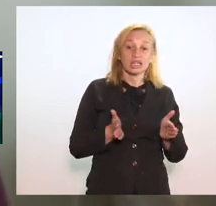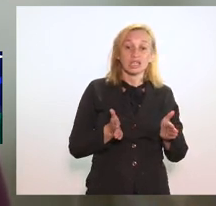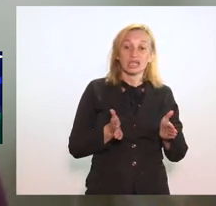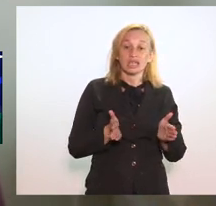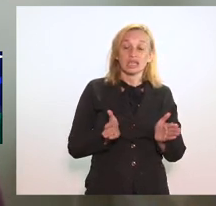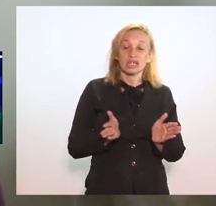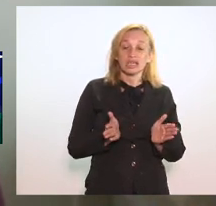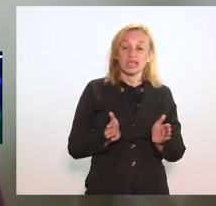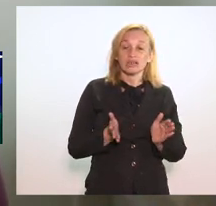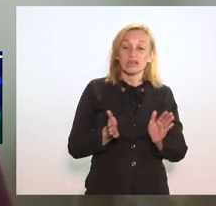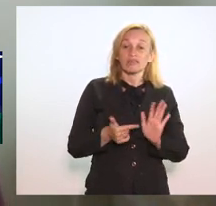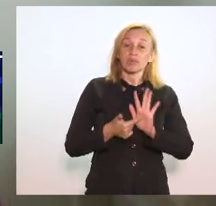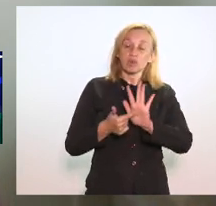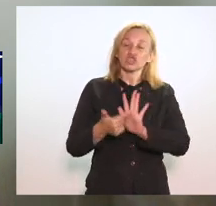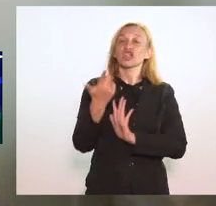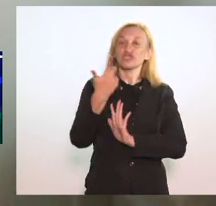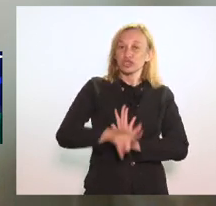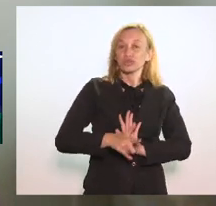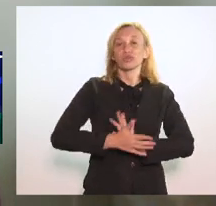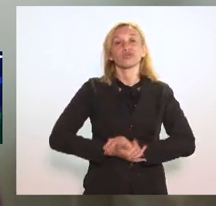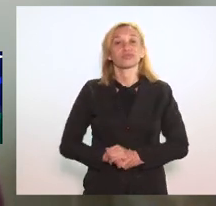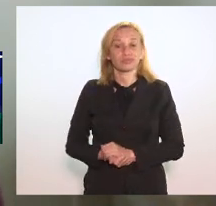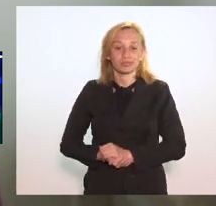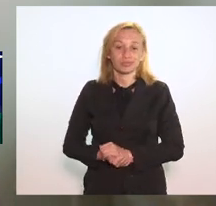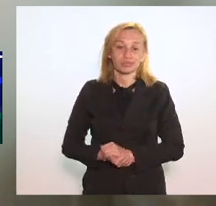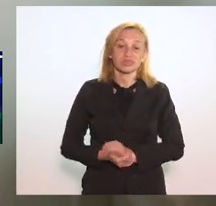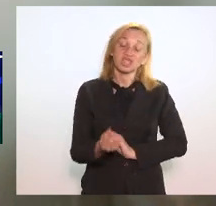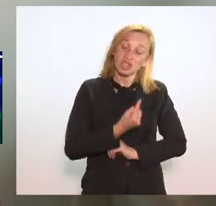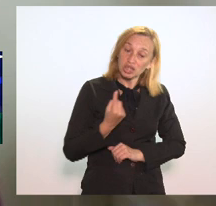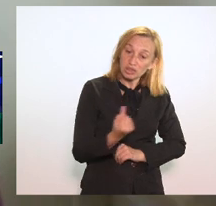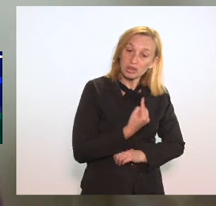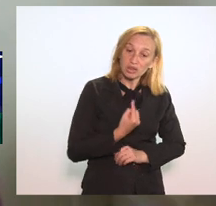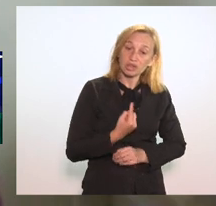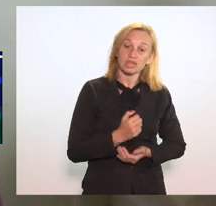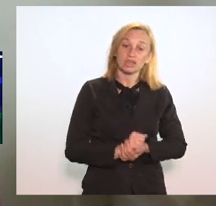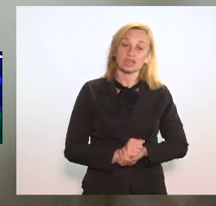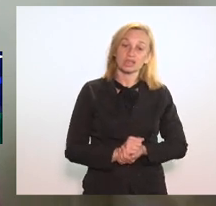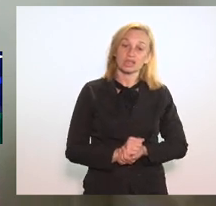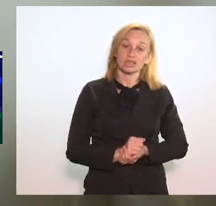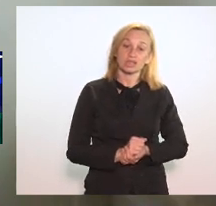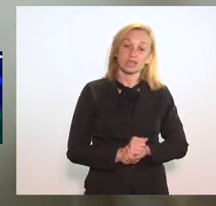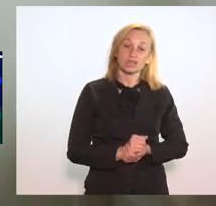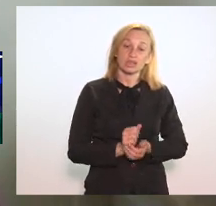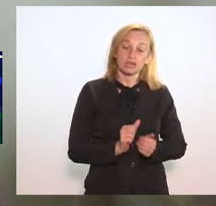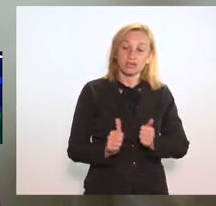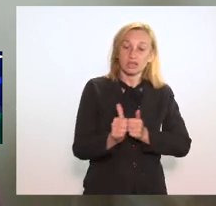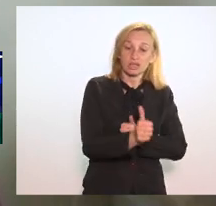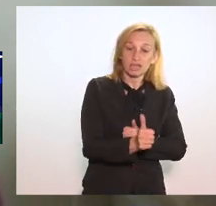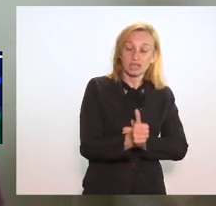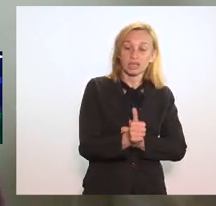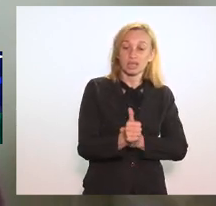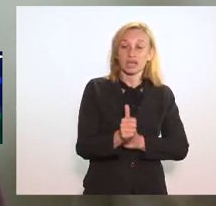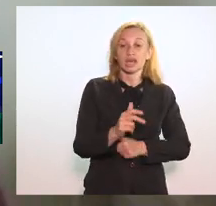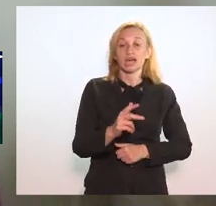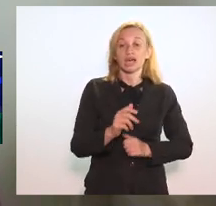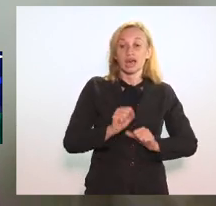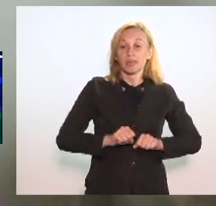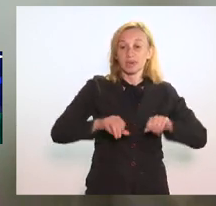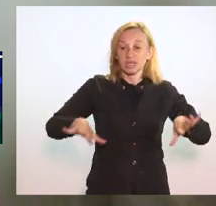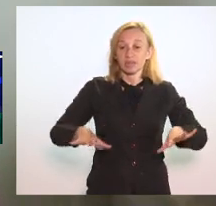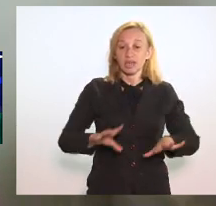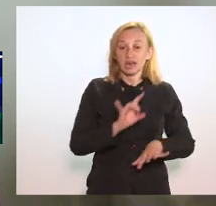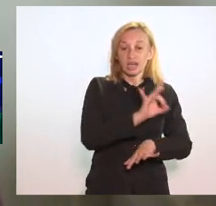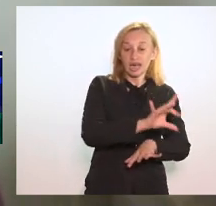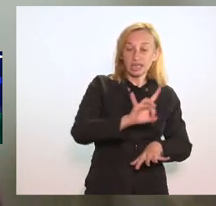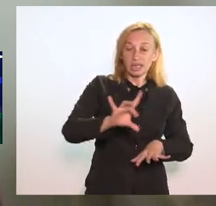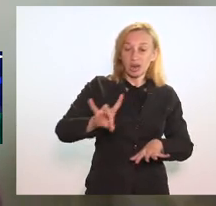assunto e mostrar mais uma vez que nós estamos enfrentando academia com cada um puxando a corda